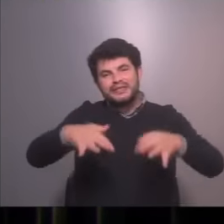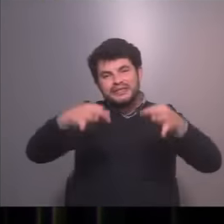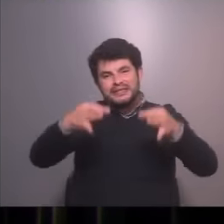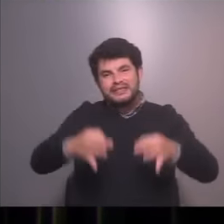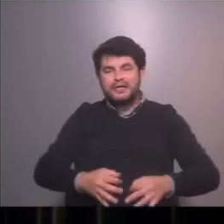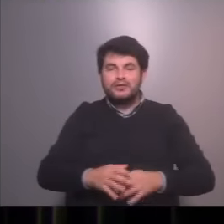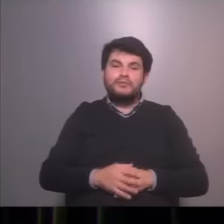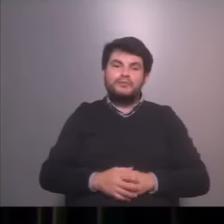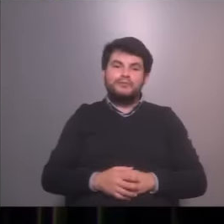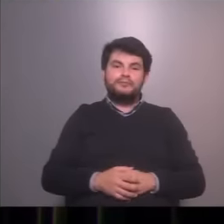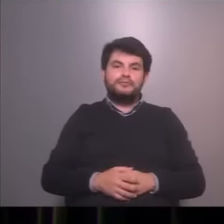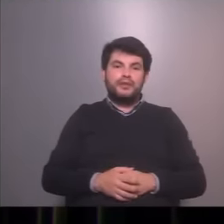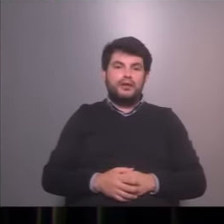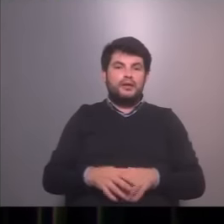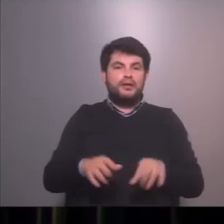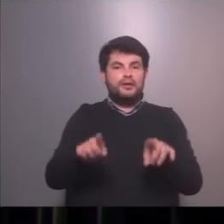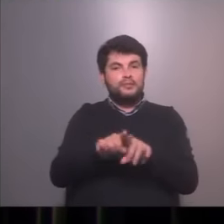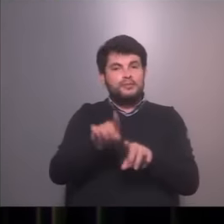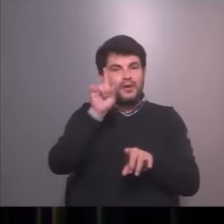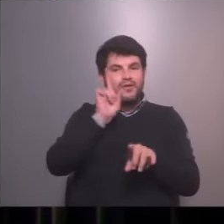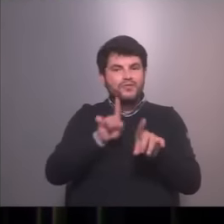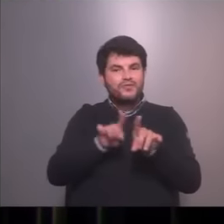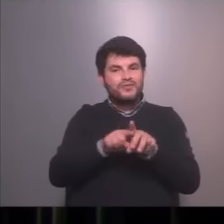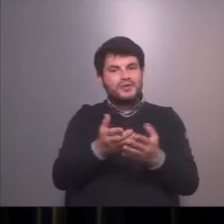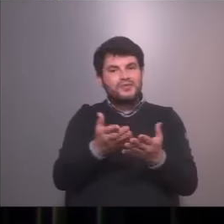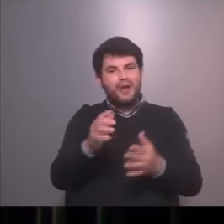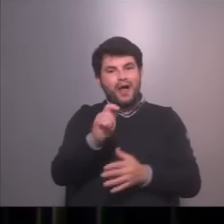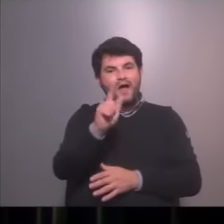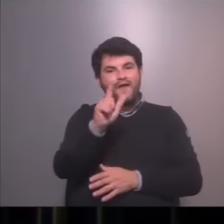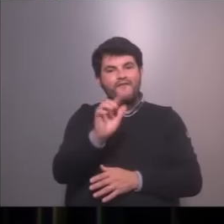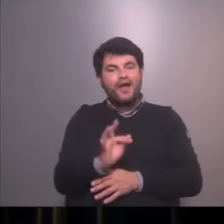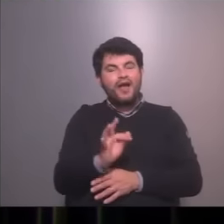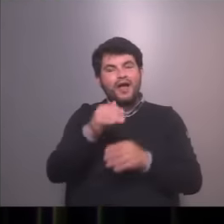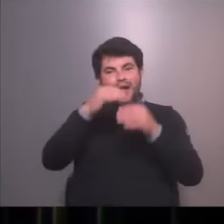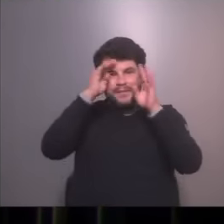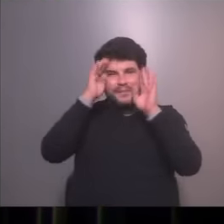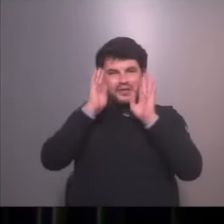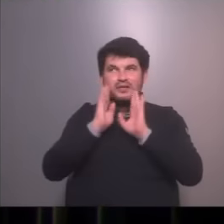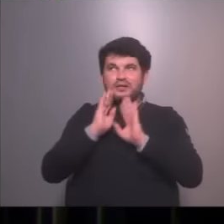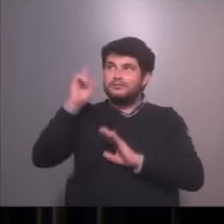réstia de claridade, promissora de esperança.